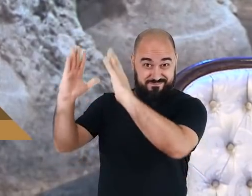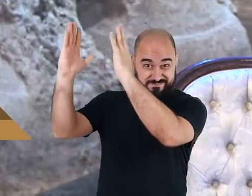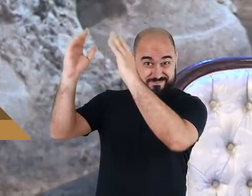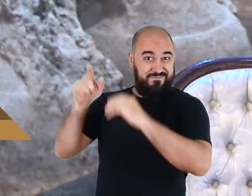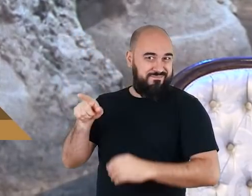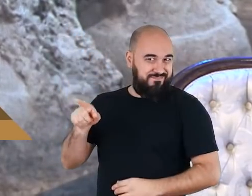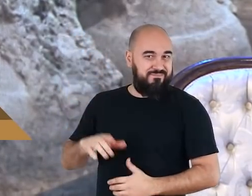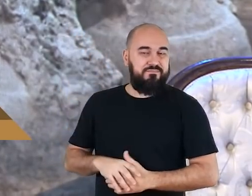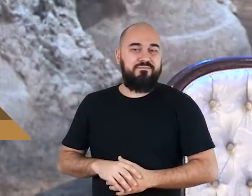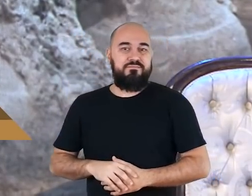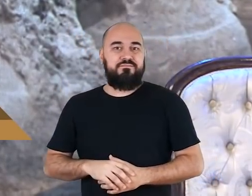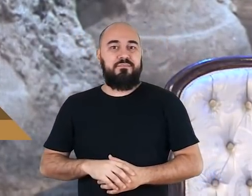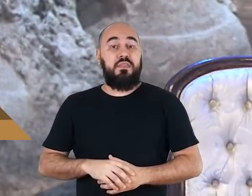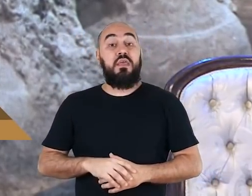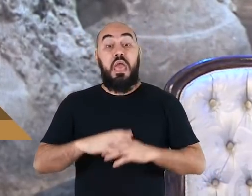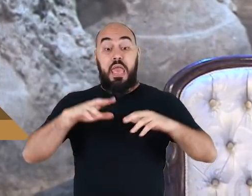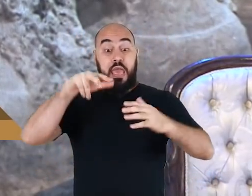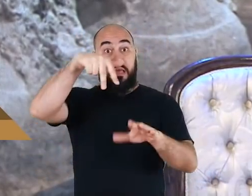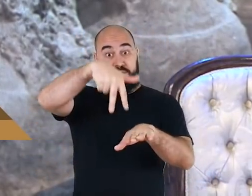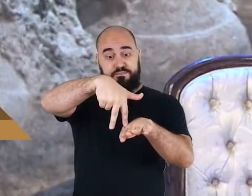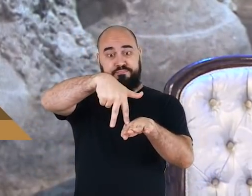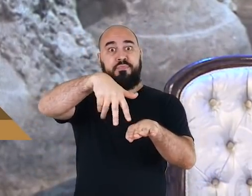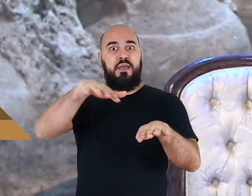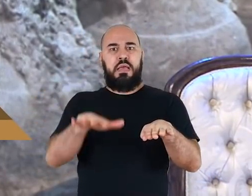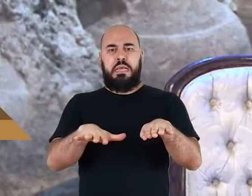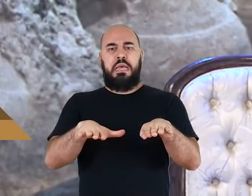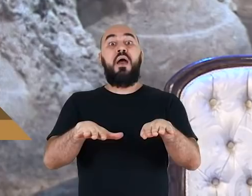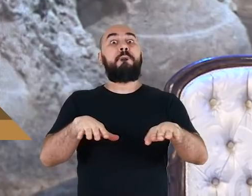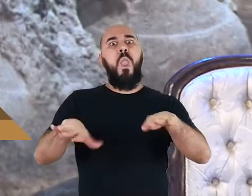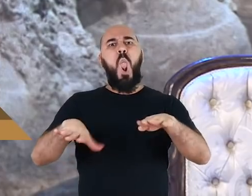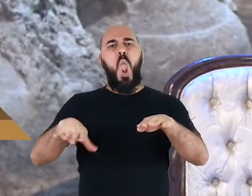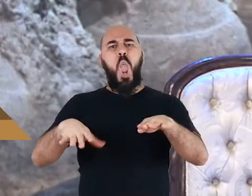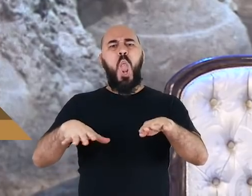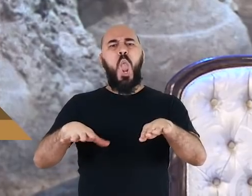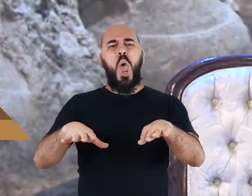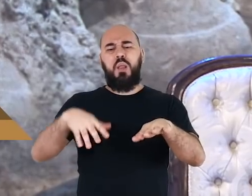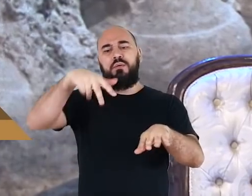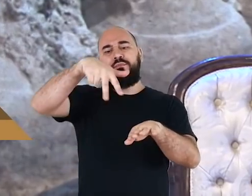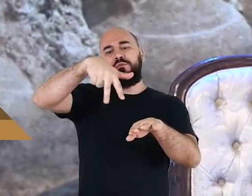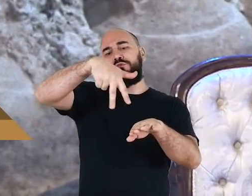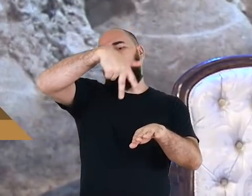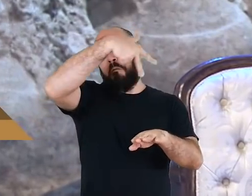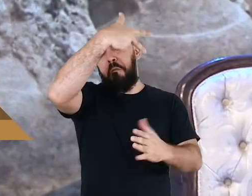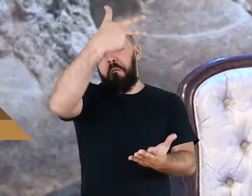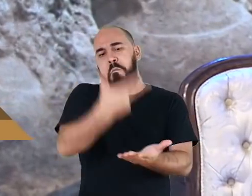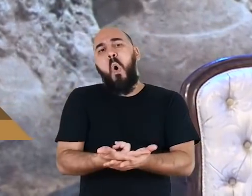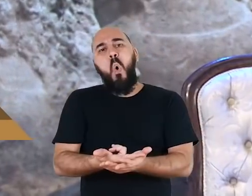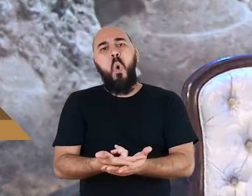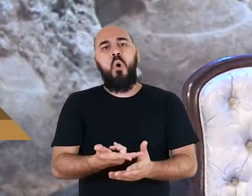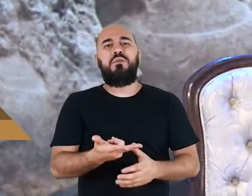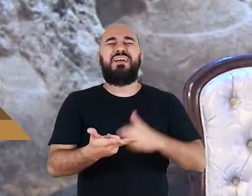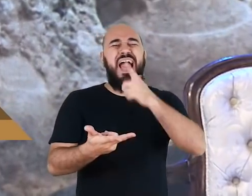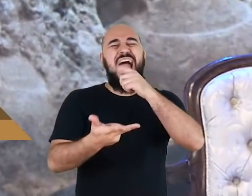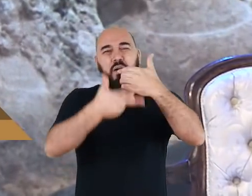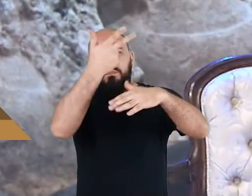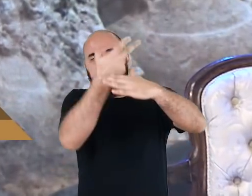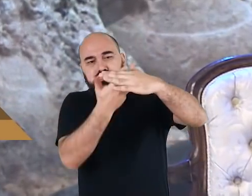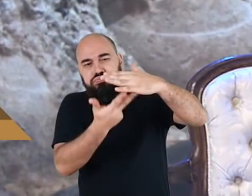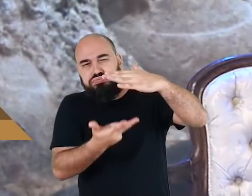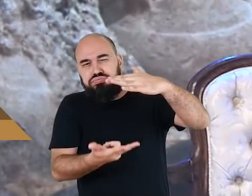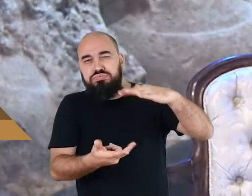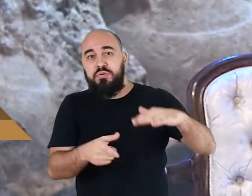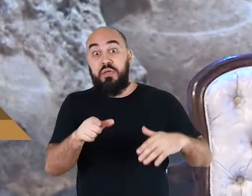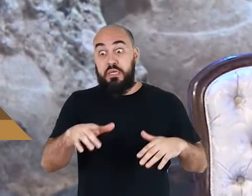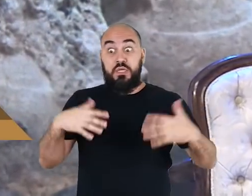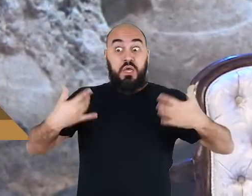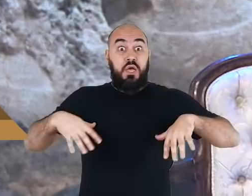por um terremoto que a jogou no fundo do mar. Ptolomeu III se ofereceu até para reconstruí-la, mas os habitantes